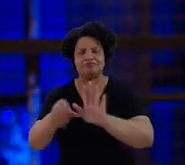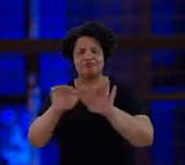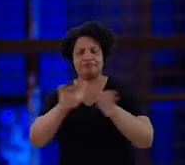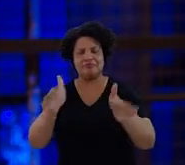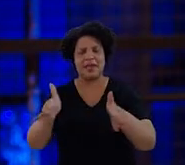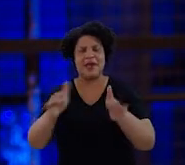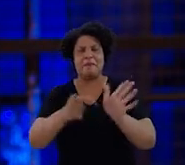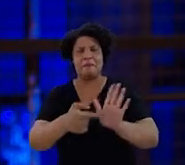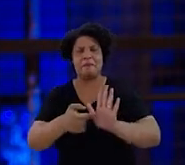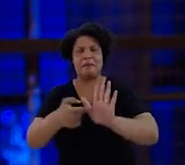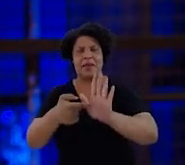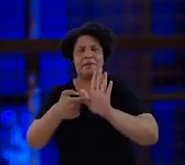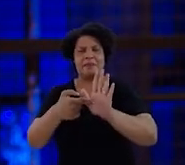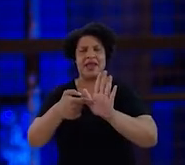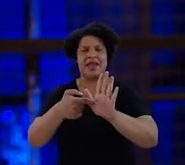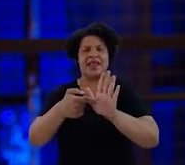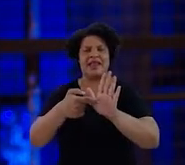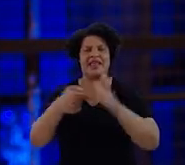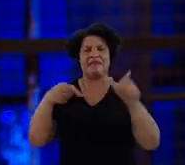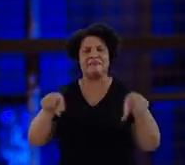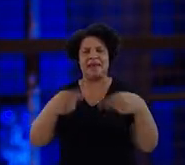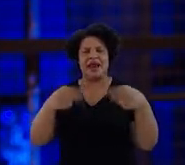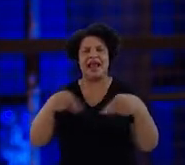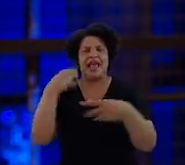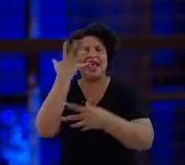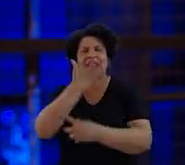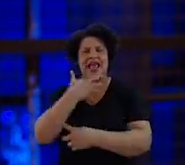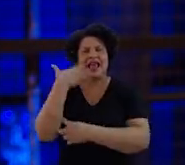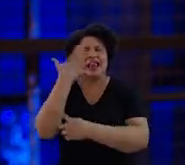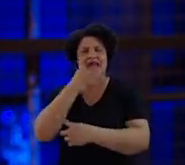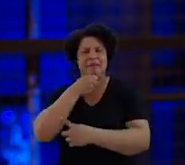está sendo essa ideia, né, de lançar a música, de...